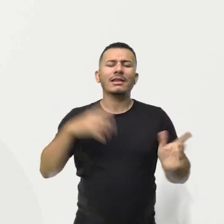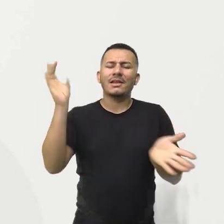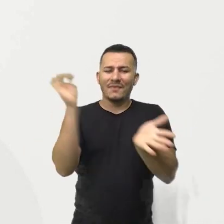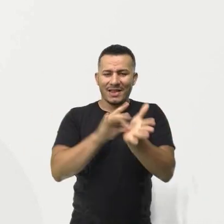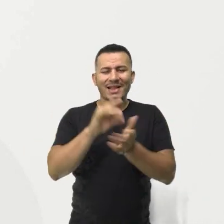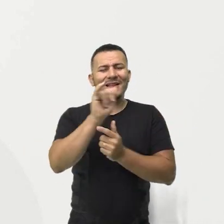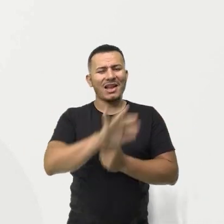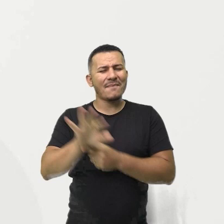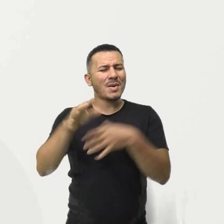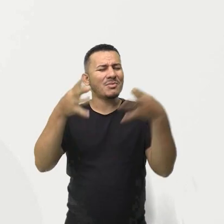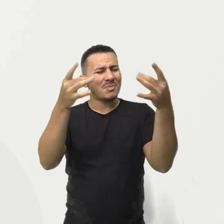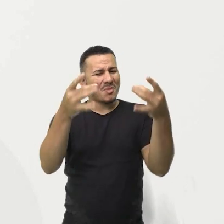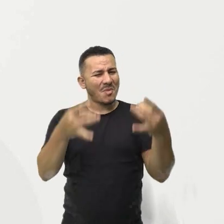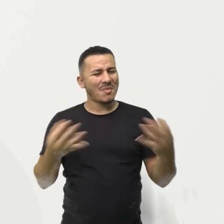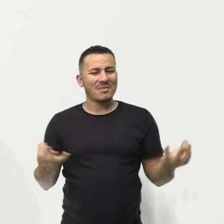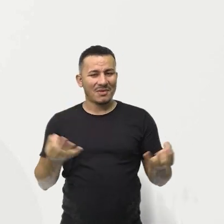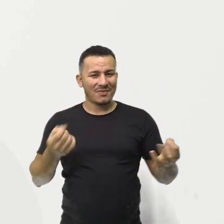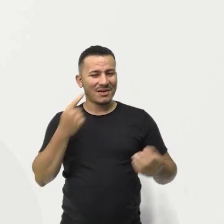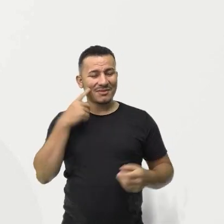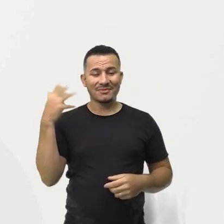Só vai ligar aqui.